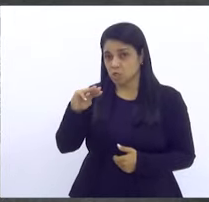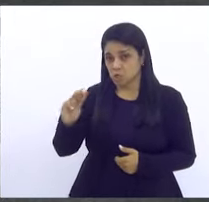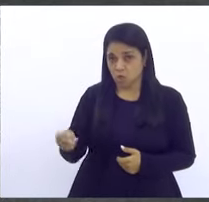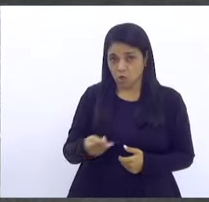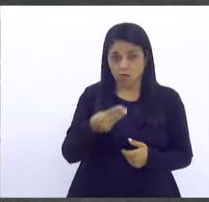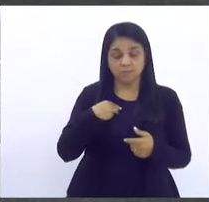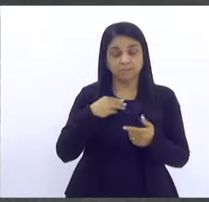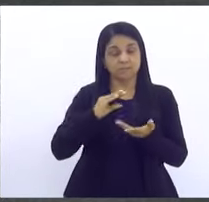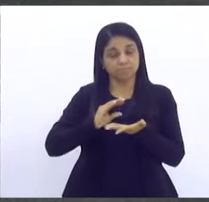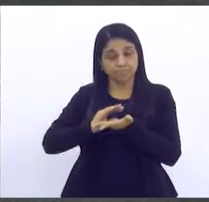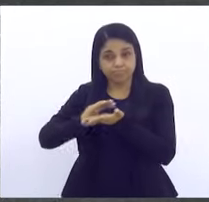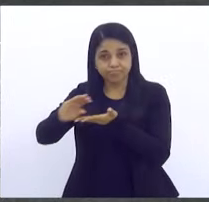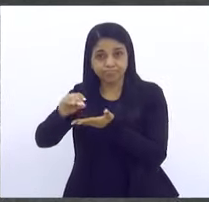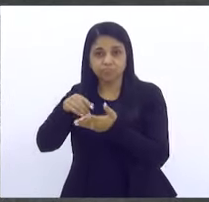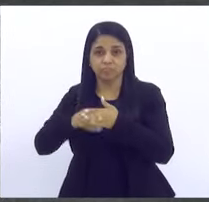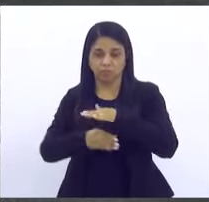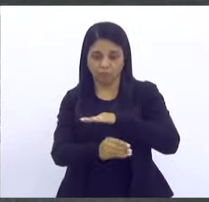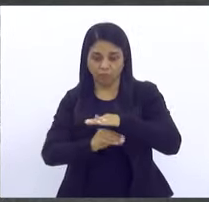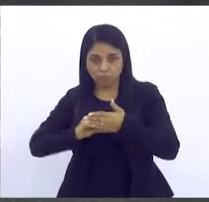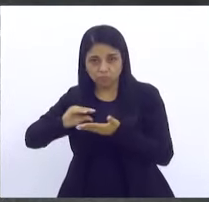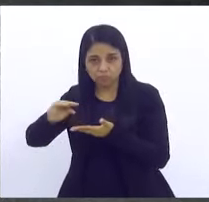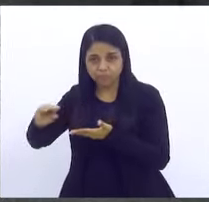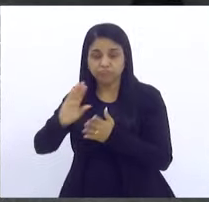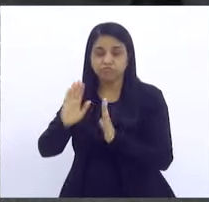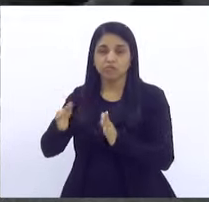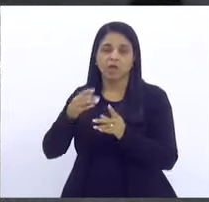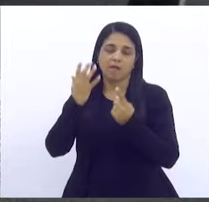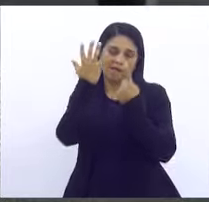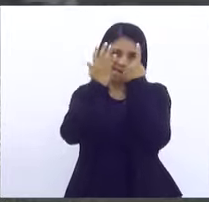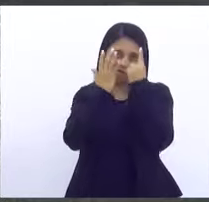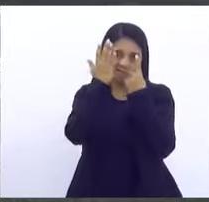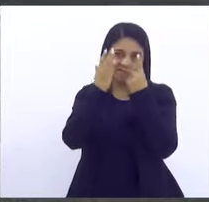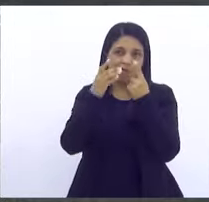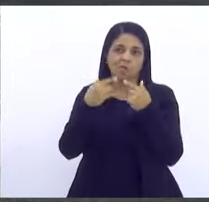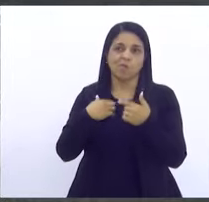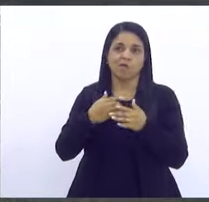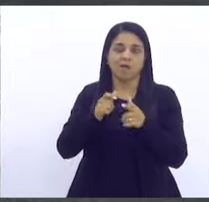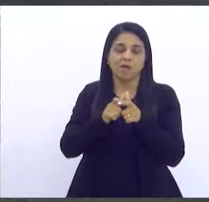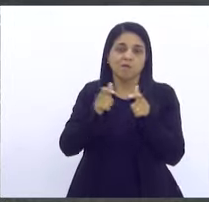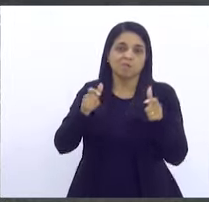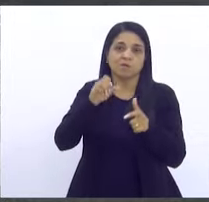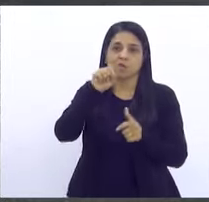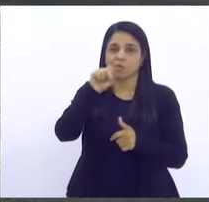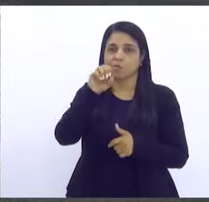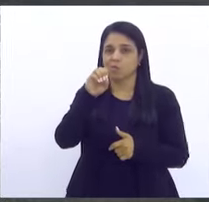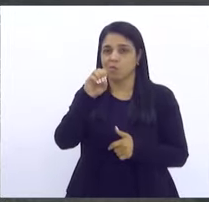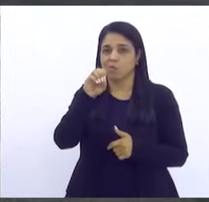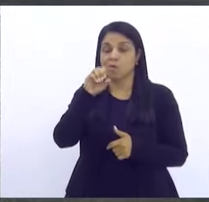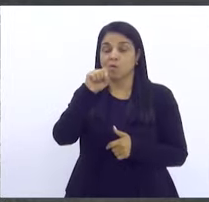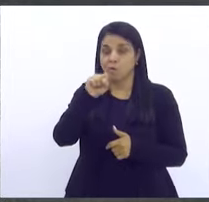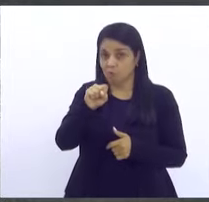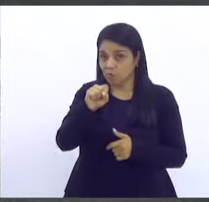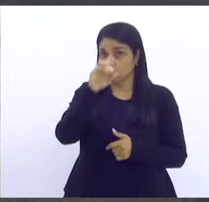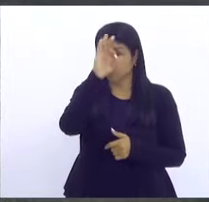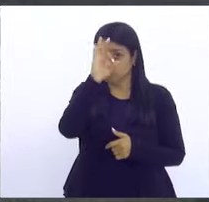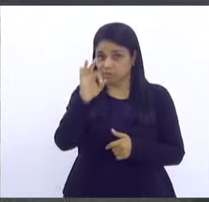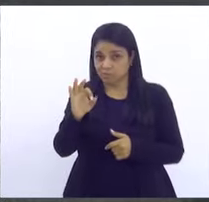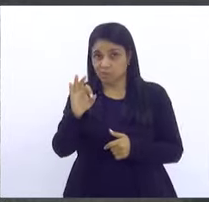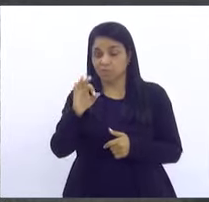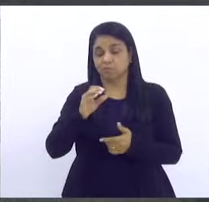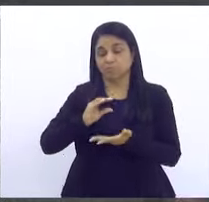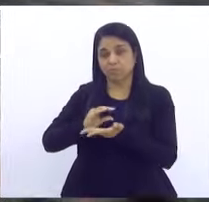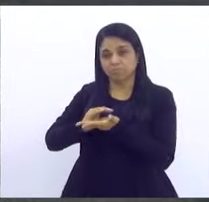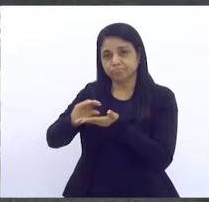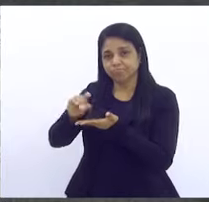carnaval. Então, isso aqui aumenta, amplia em 8% quase o gasto do fundo para o carnaval. Então, para